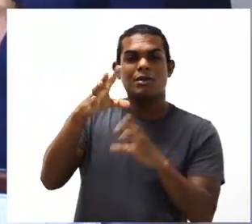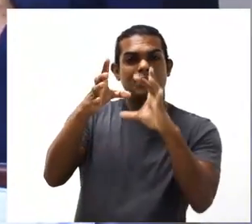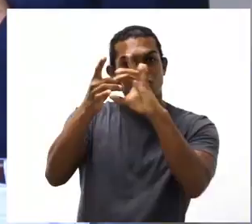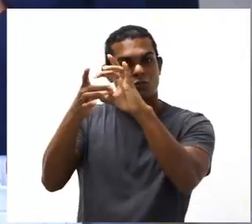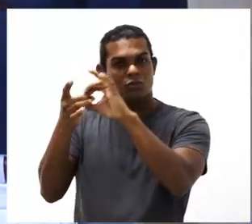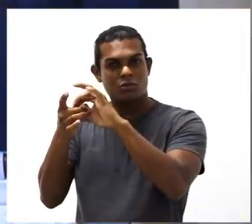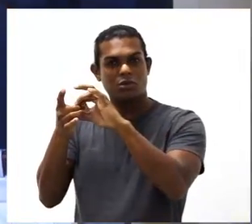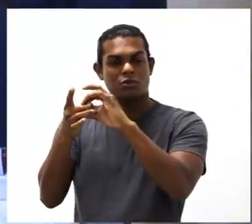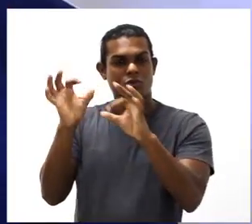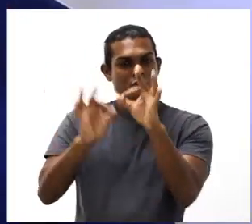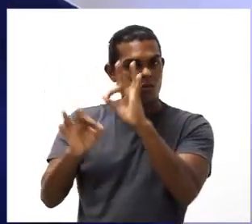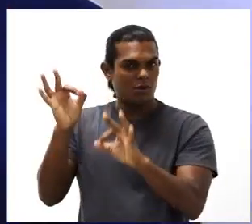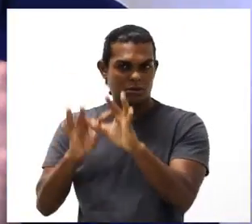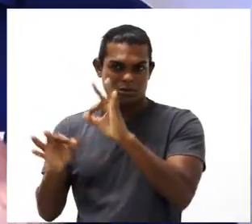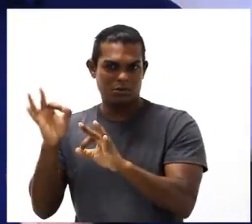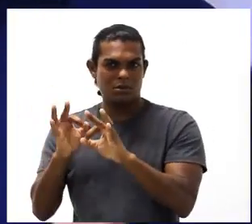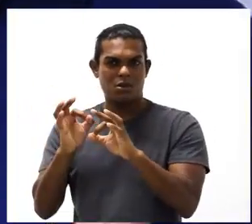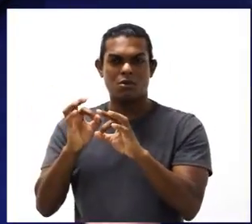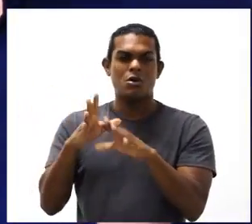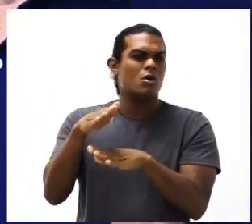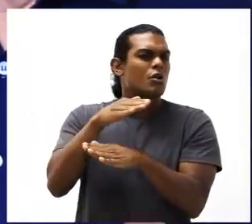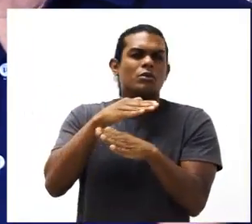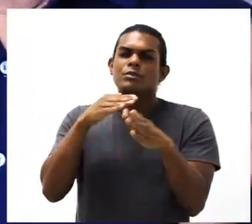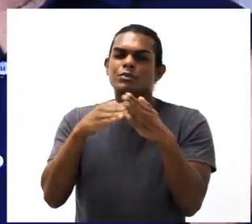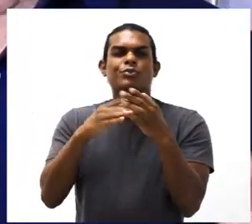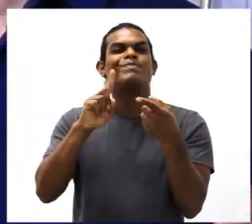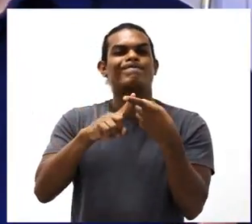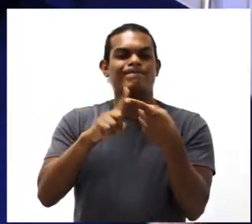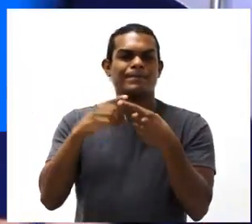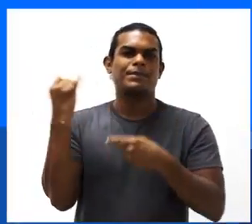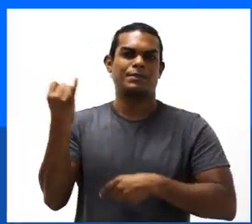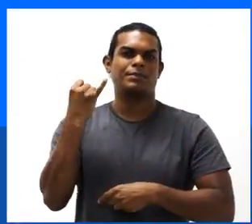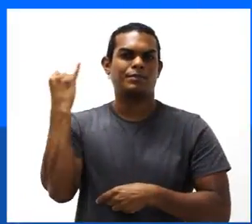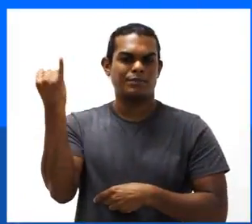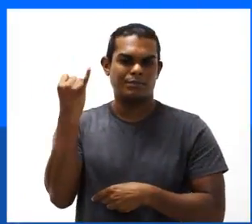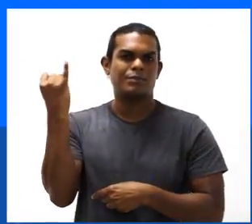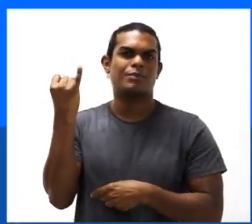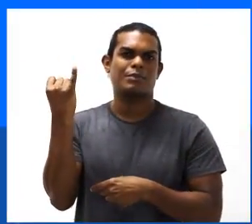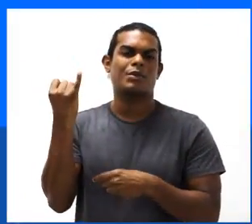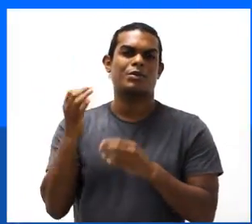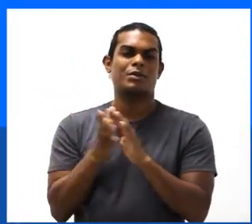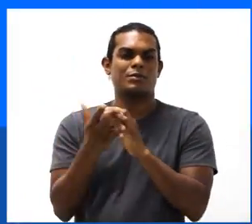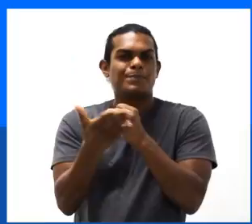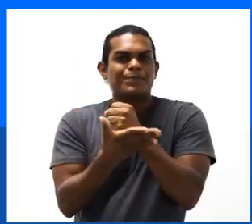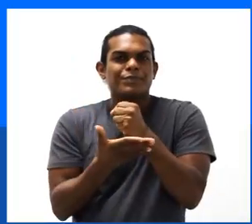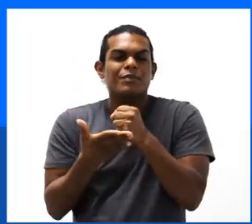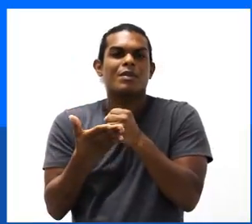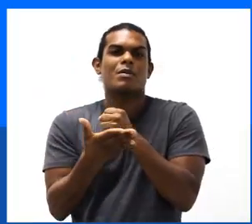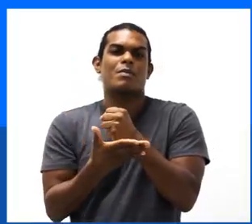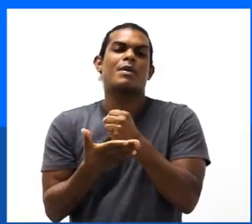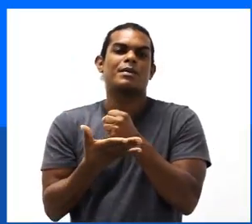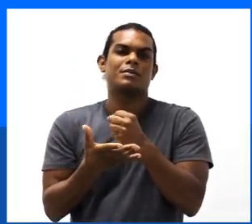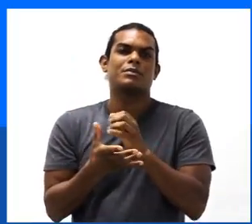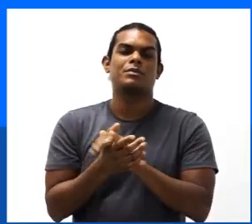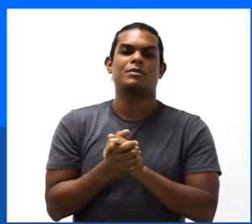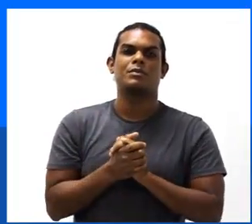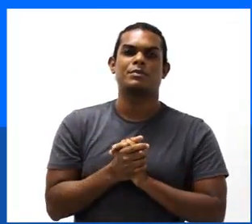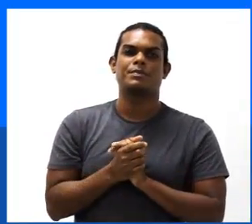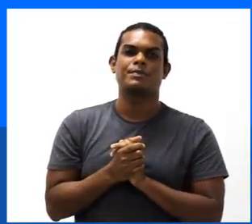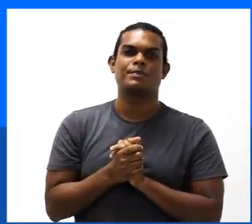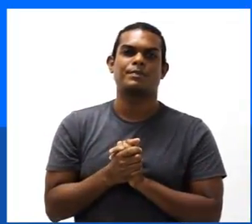organizacional, todos os elementos são importantes. Por exemplo, o dado é um elemento básico, bruto, um